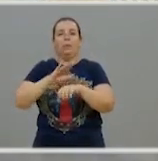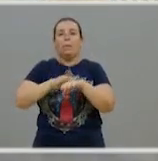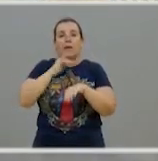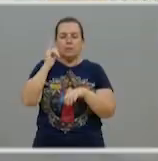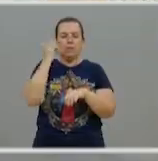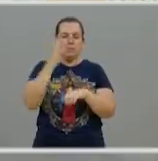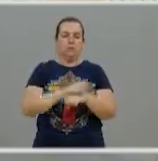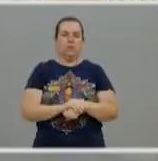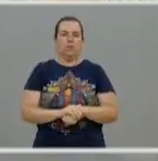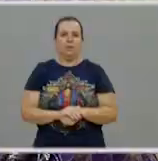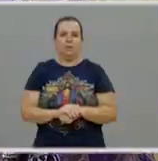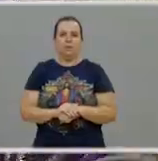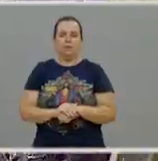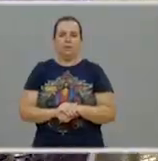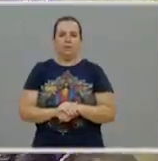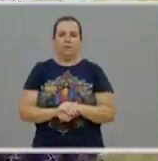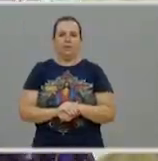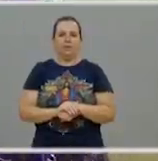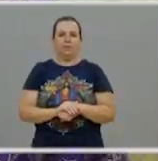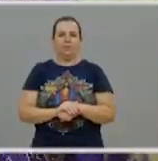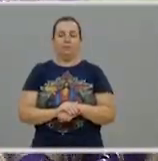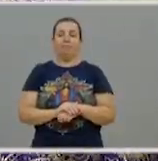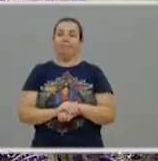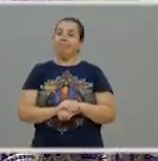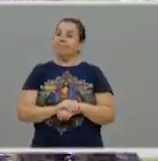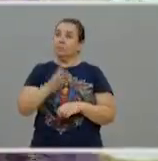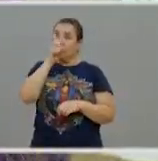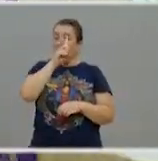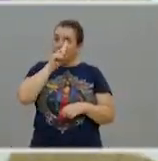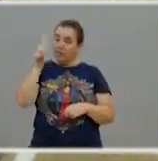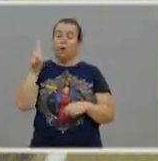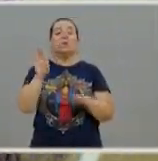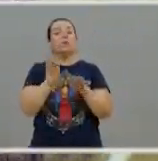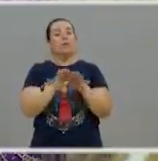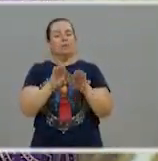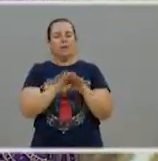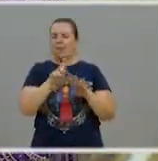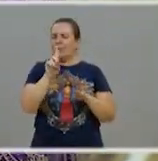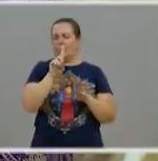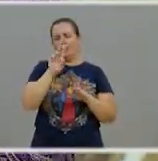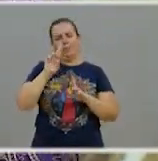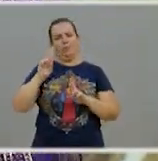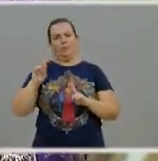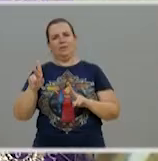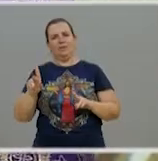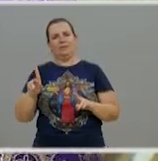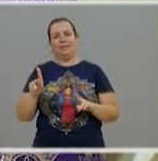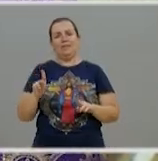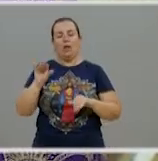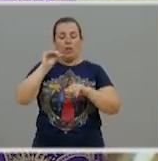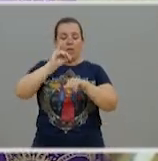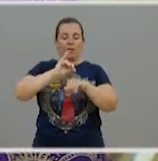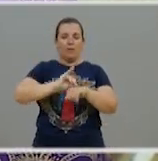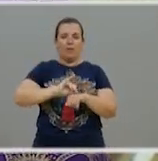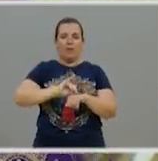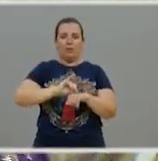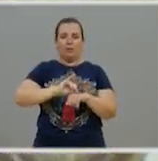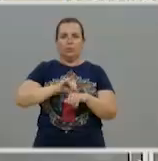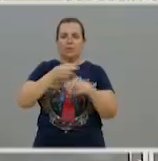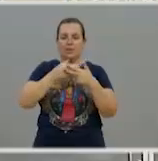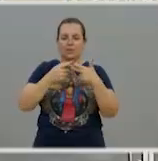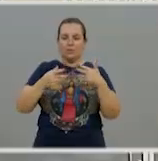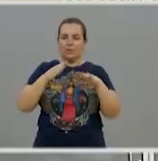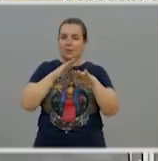meu filho, com Deus não é diferente. O centro do Tabor é: este é o meu filho amado, escutai.